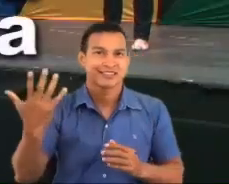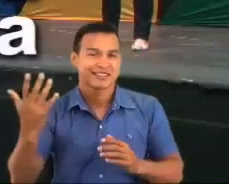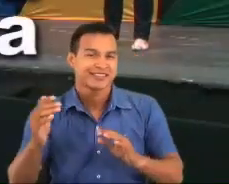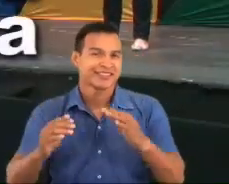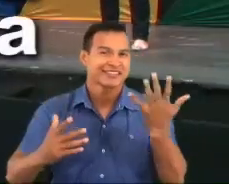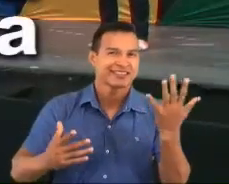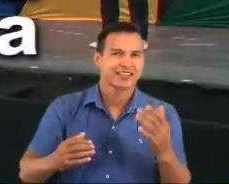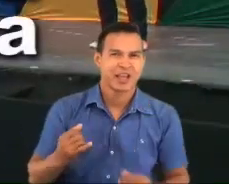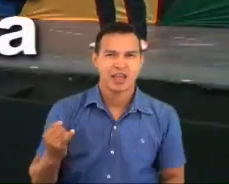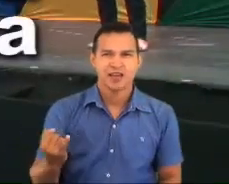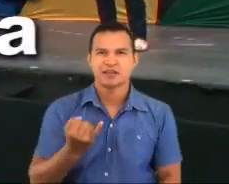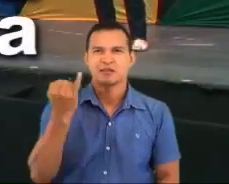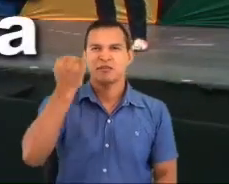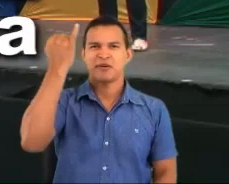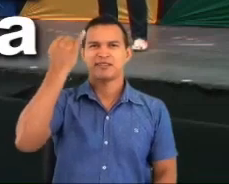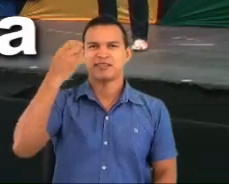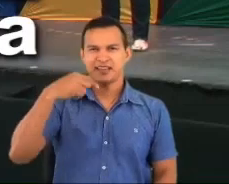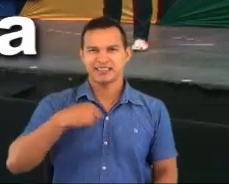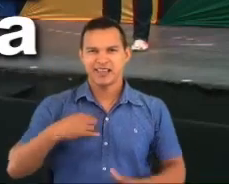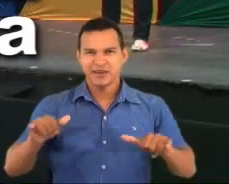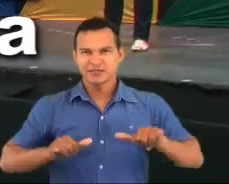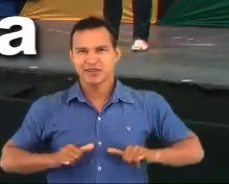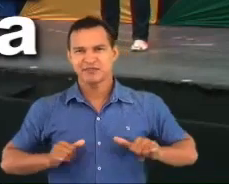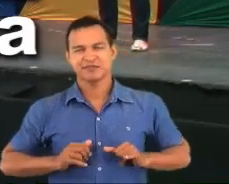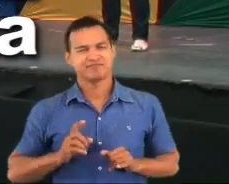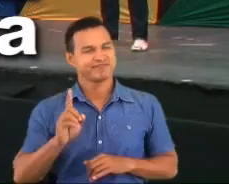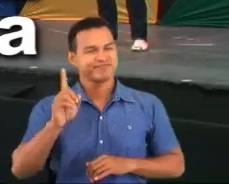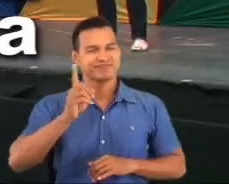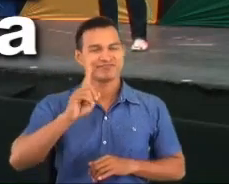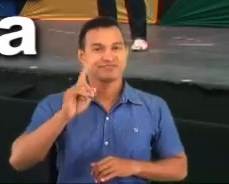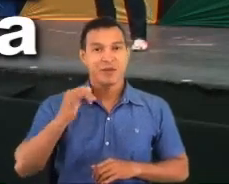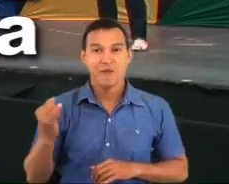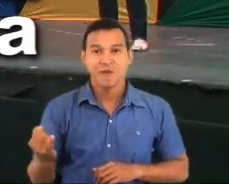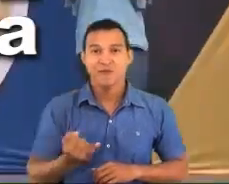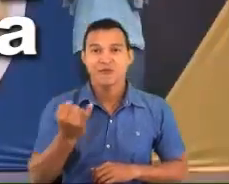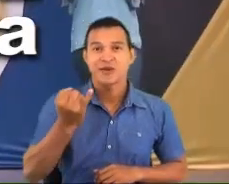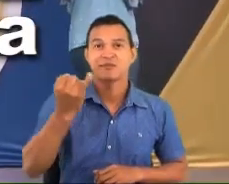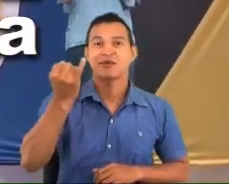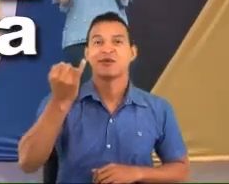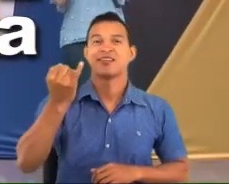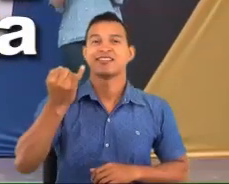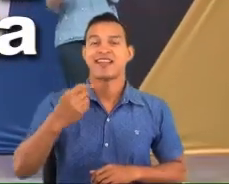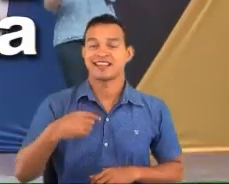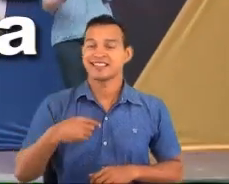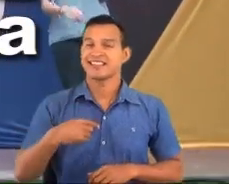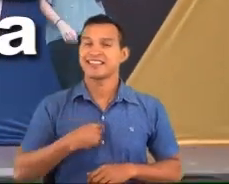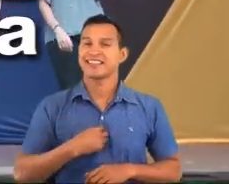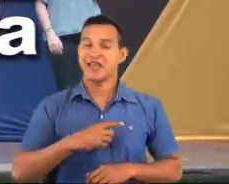abençoe vocês. A gente se vê. Aí.